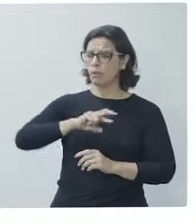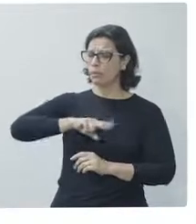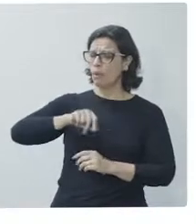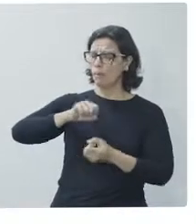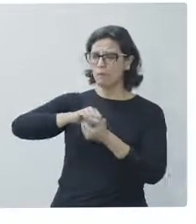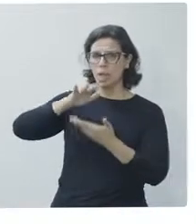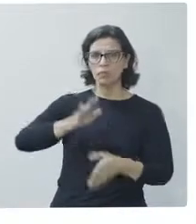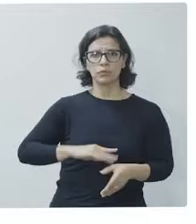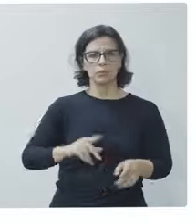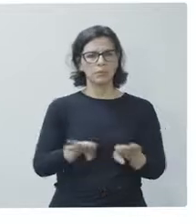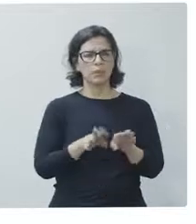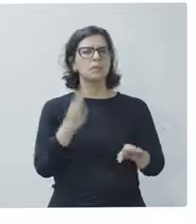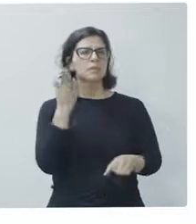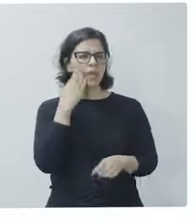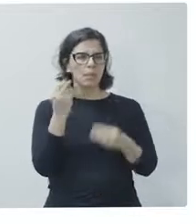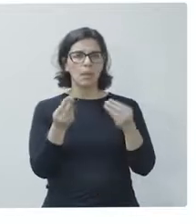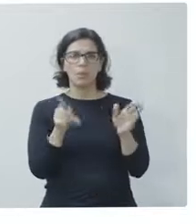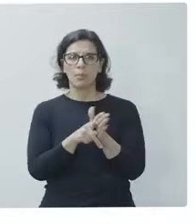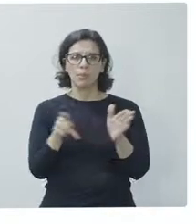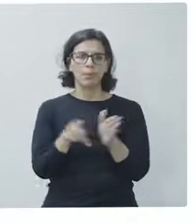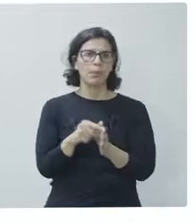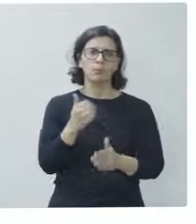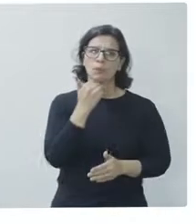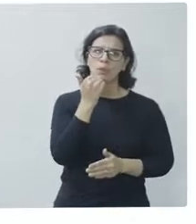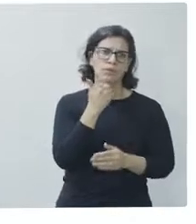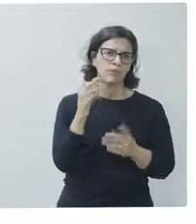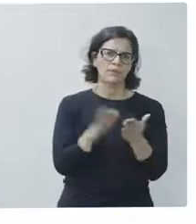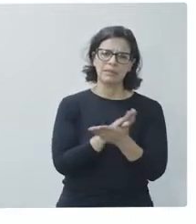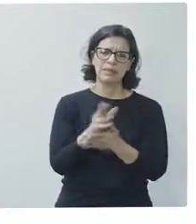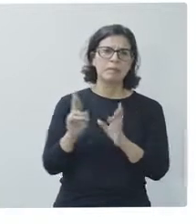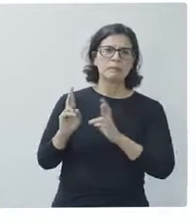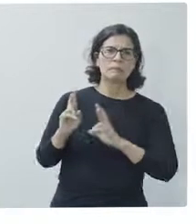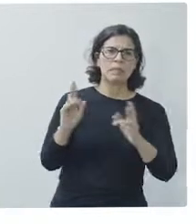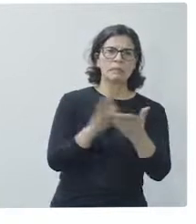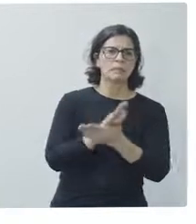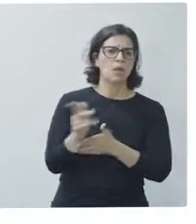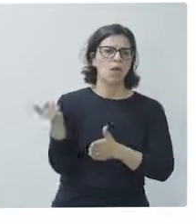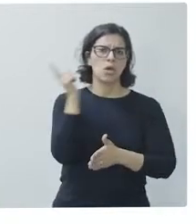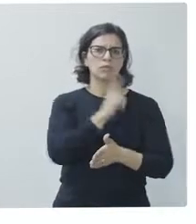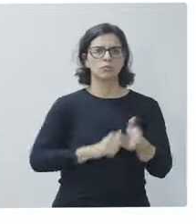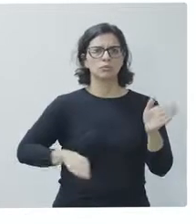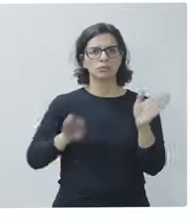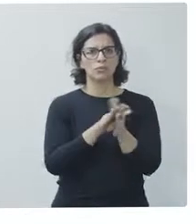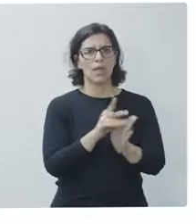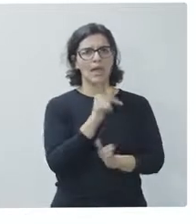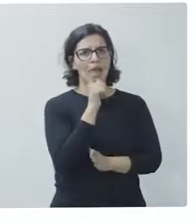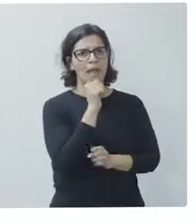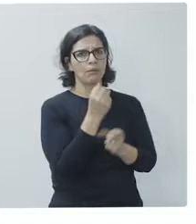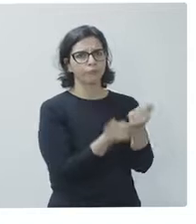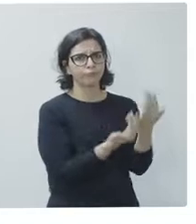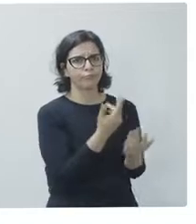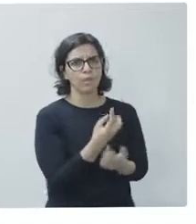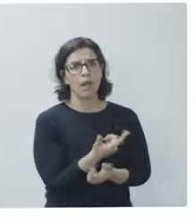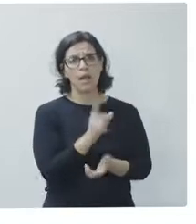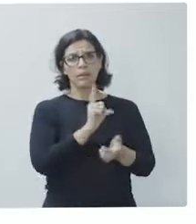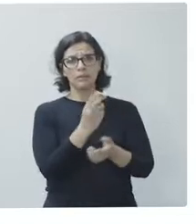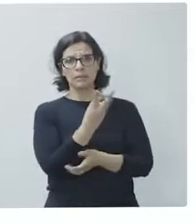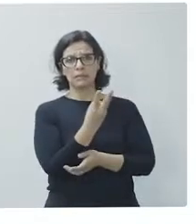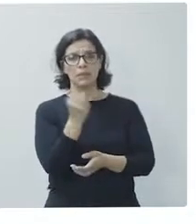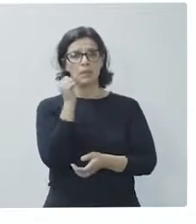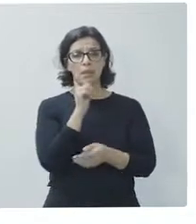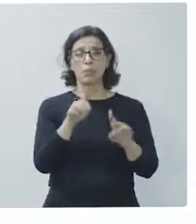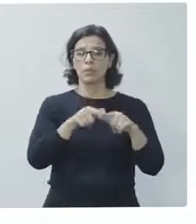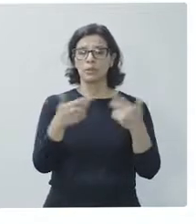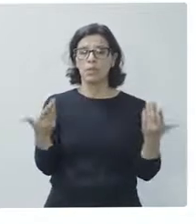mágico, ficou convencido de que não havia esperança de chegar à fonte antes das três mulheres.